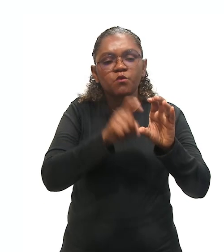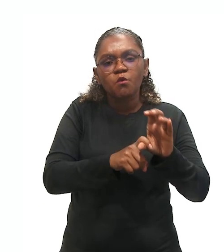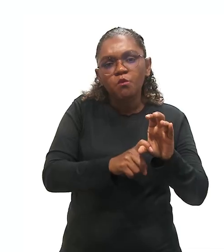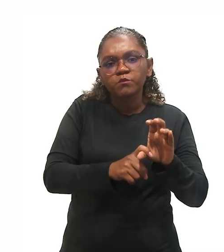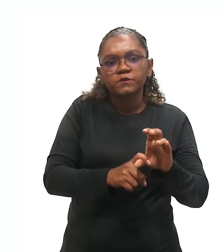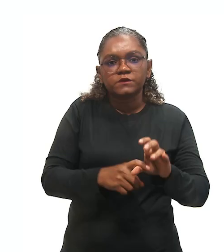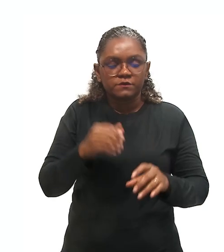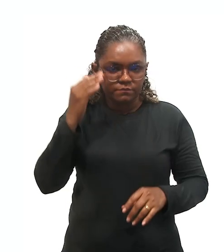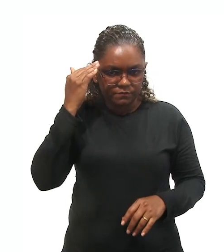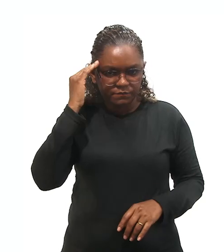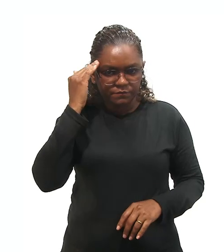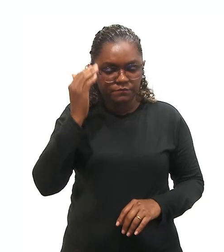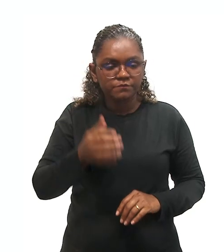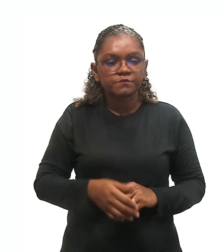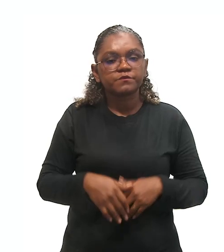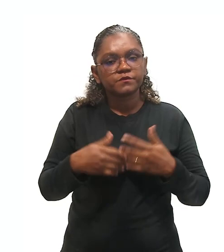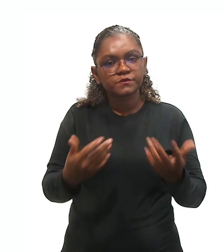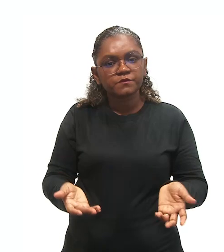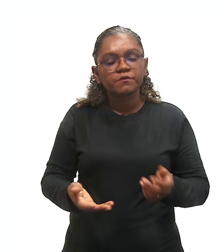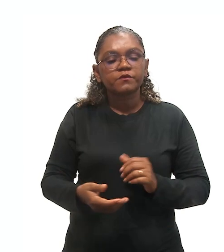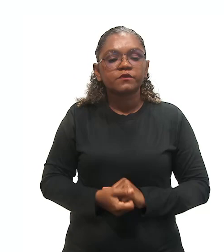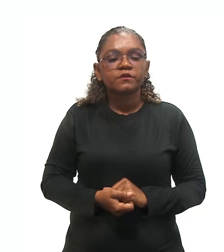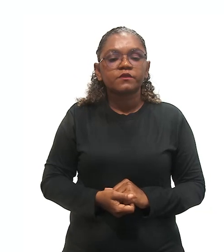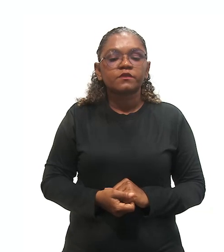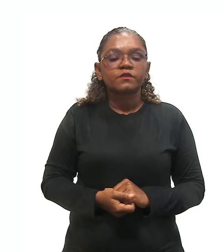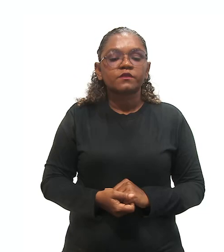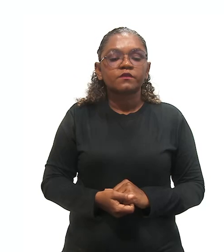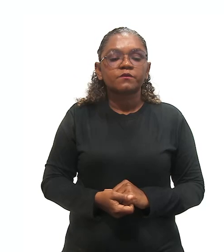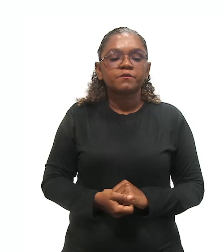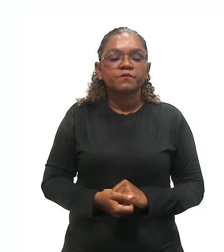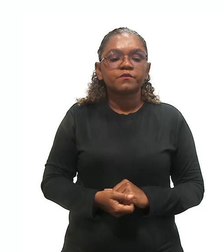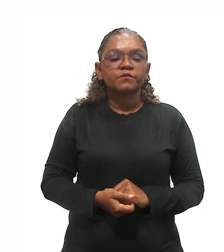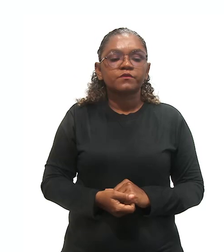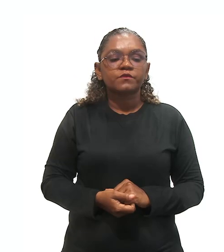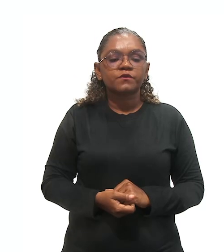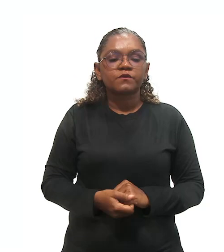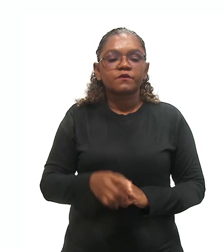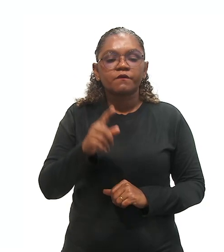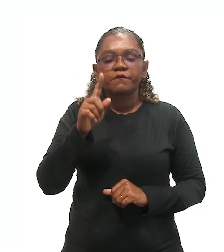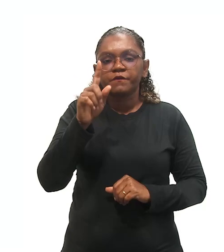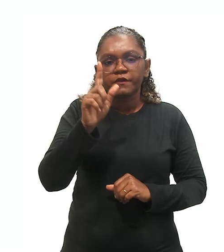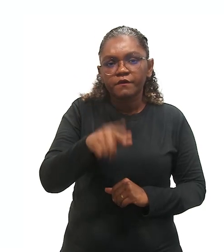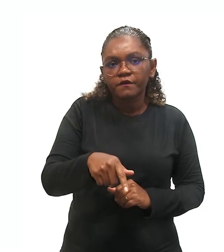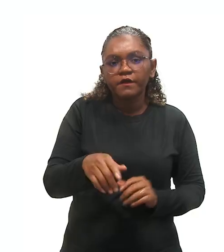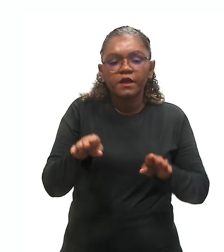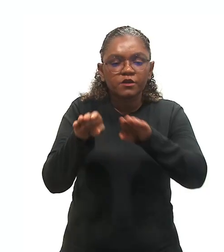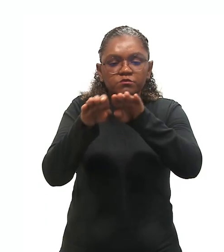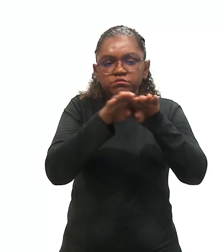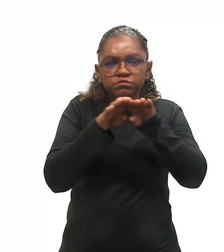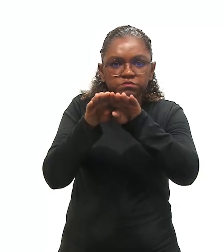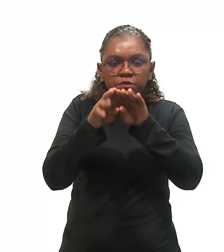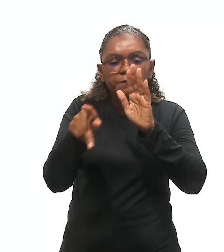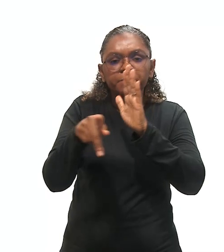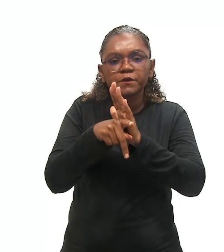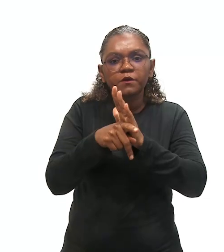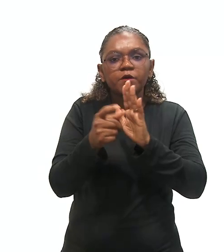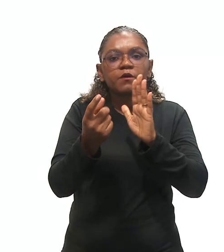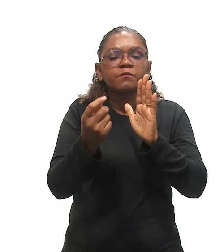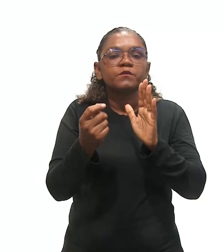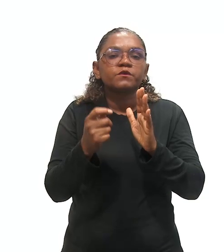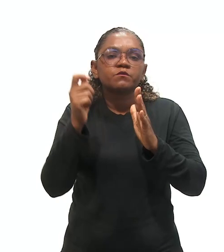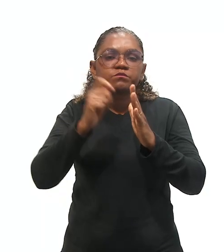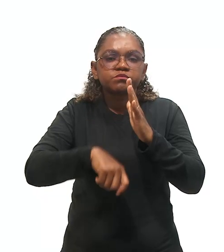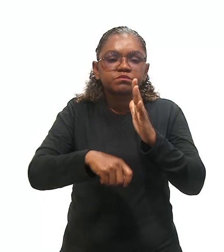conta, certo? É a escrituração de atos e fatos no rol padronizado de contas.